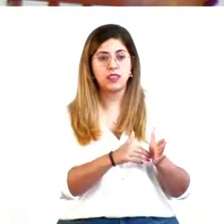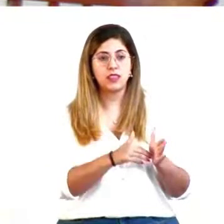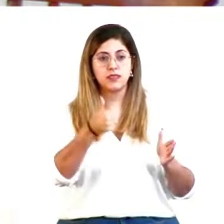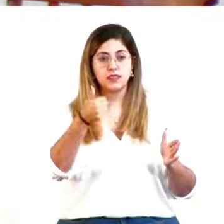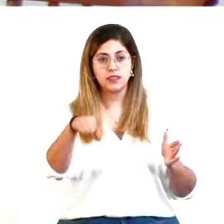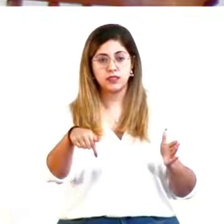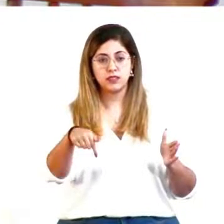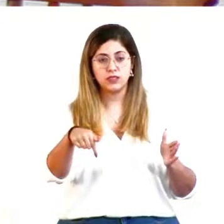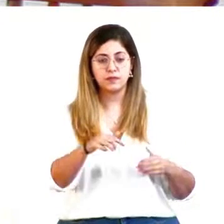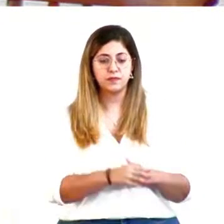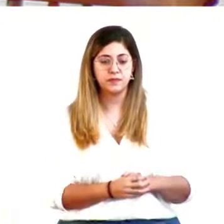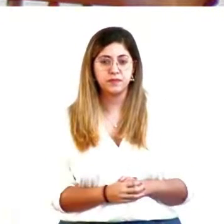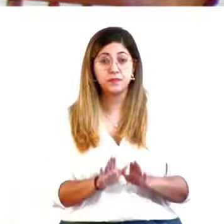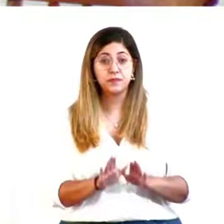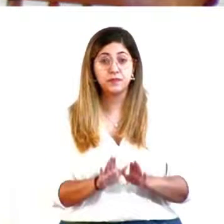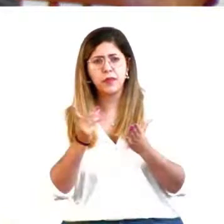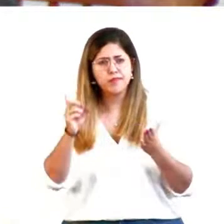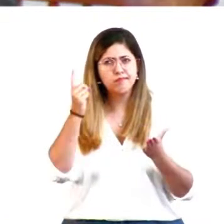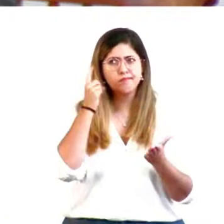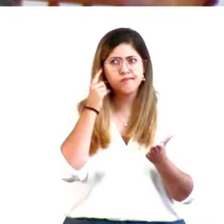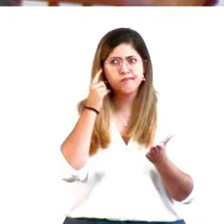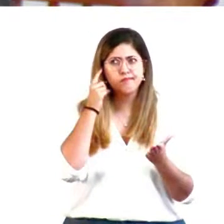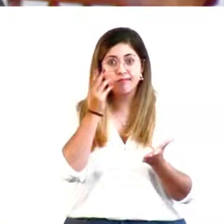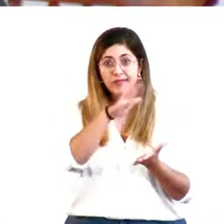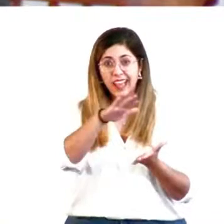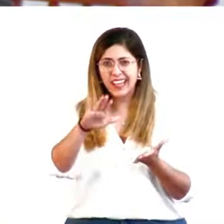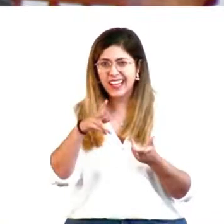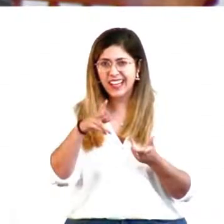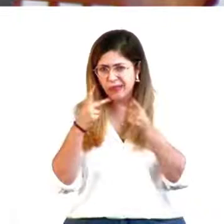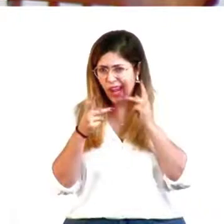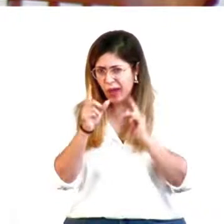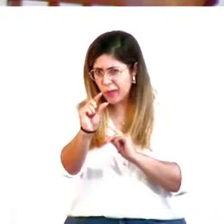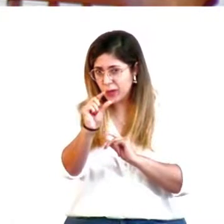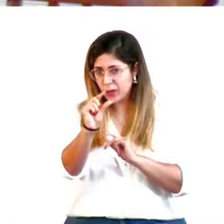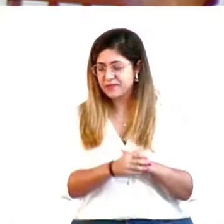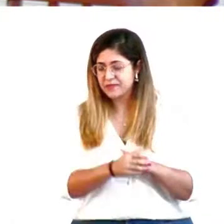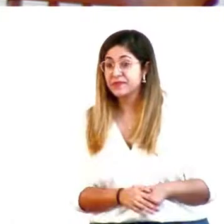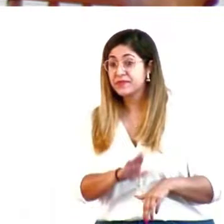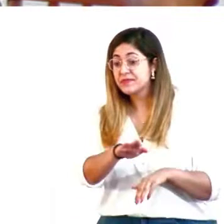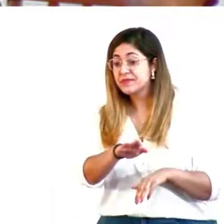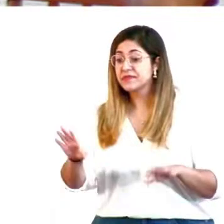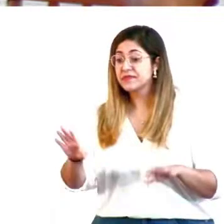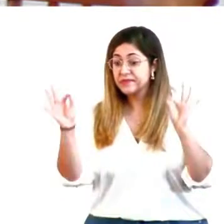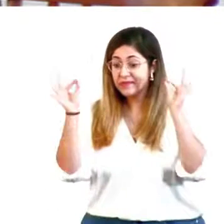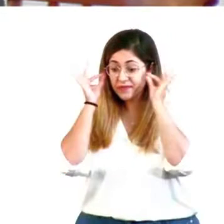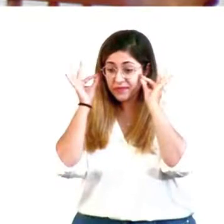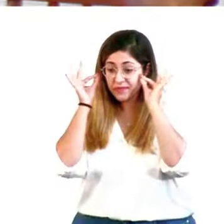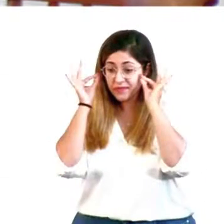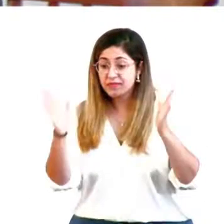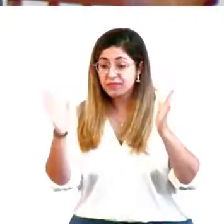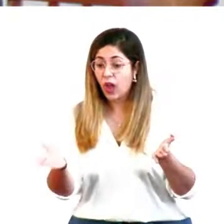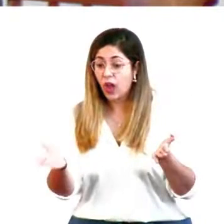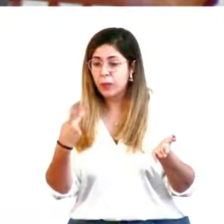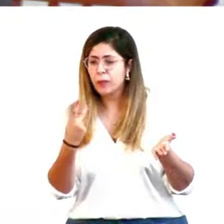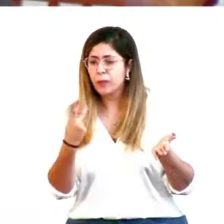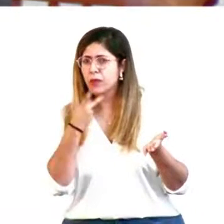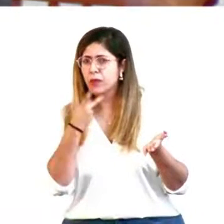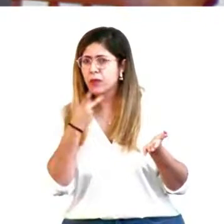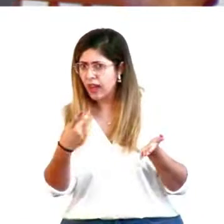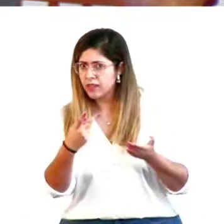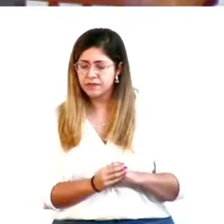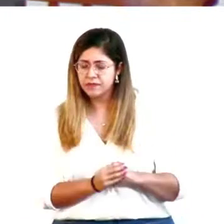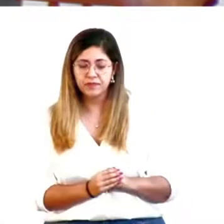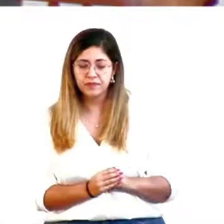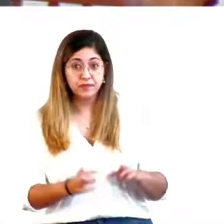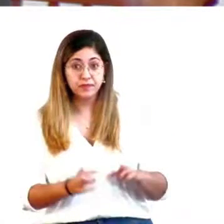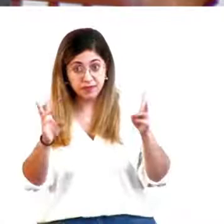abre a sua Bíblia aí, quero conversar com as crianças. Crianças, preste atenção agora aqui no pastor. Olhem